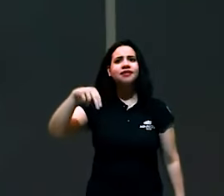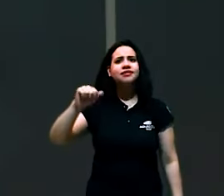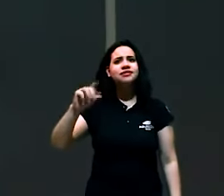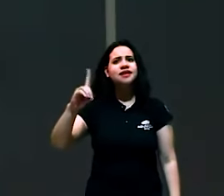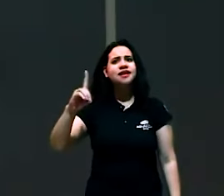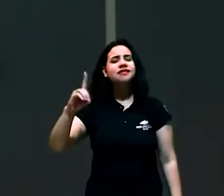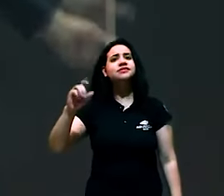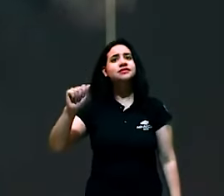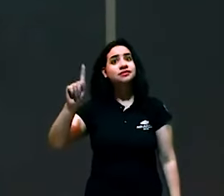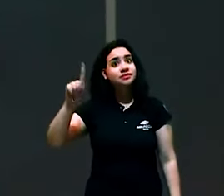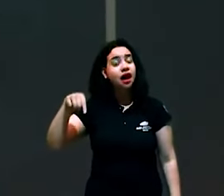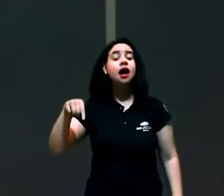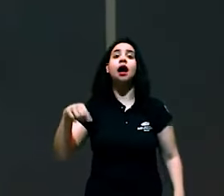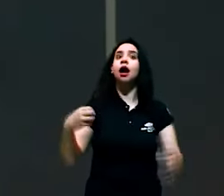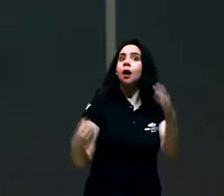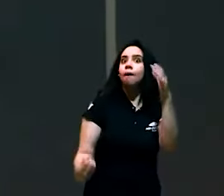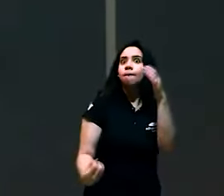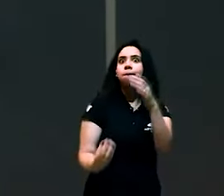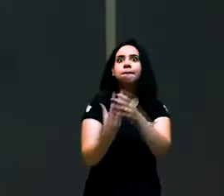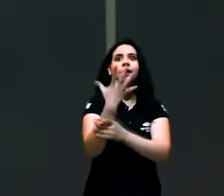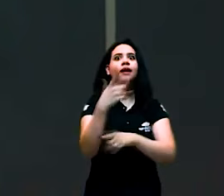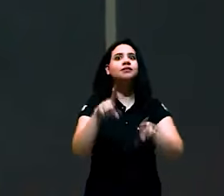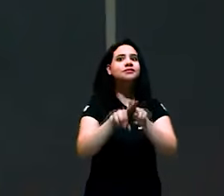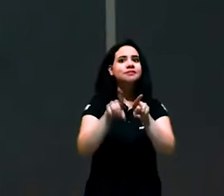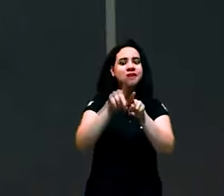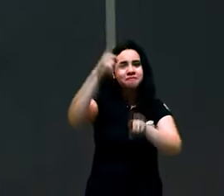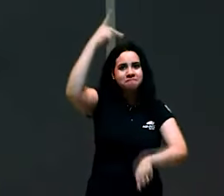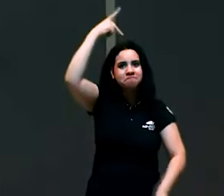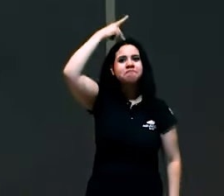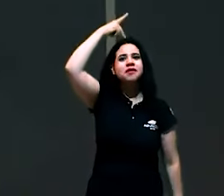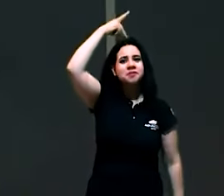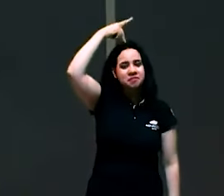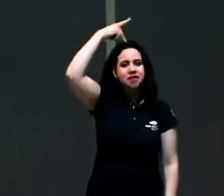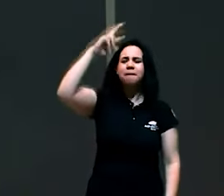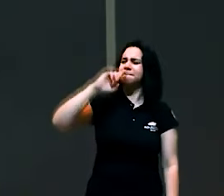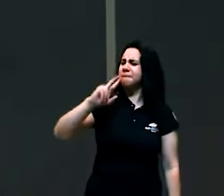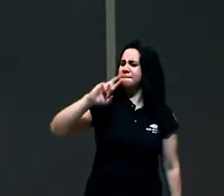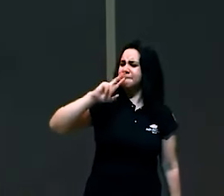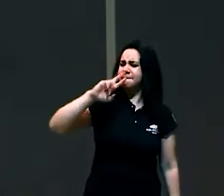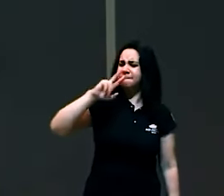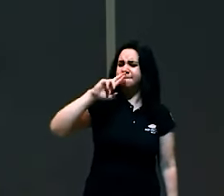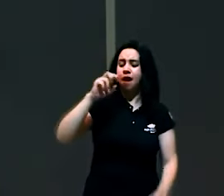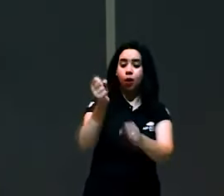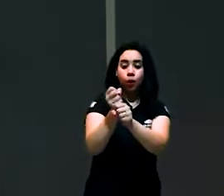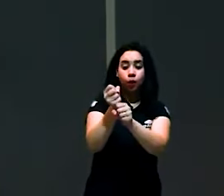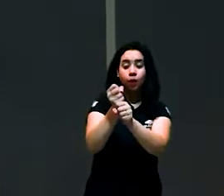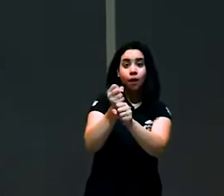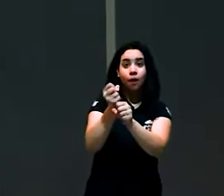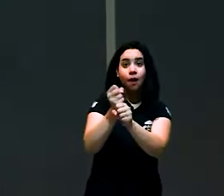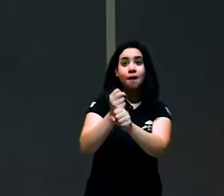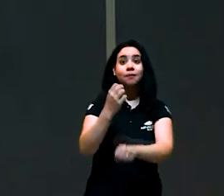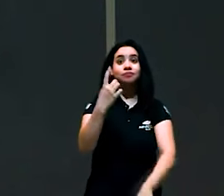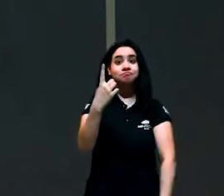ano 1906, no ano 1913, 4 anos depois do 1909, estava incendiando